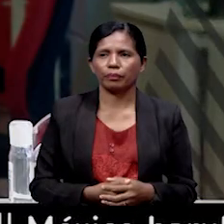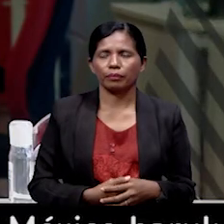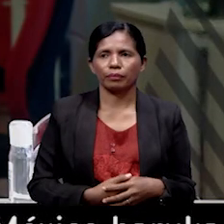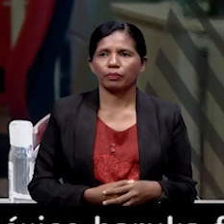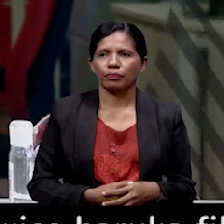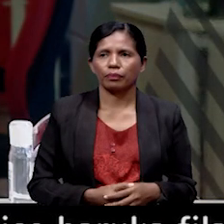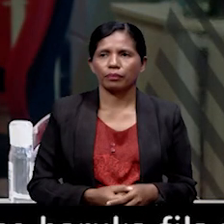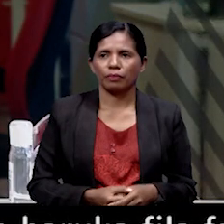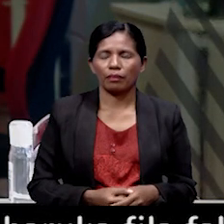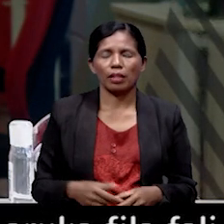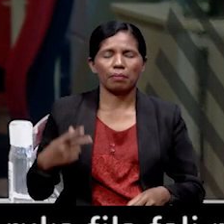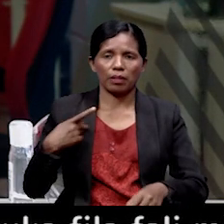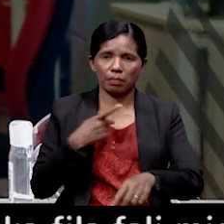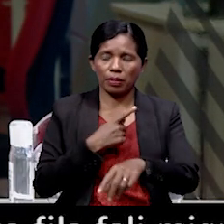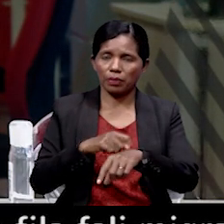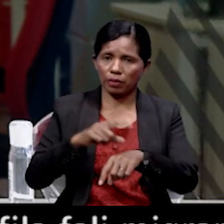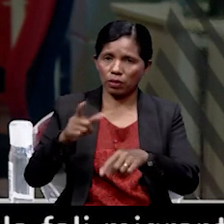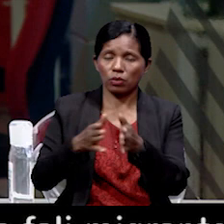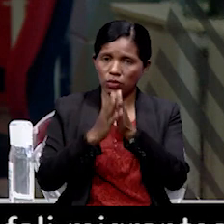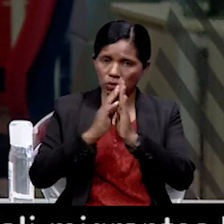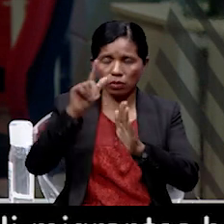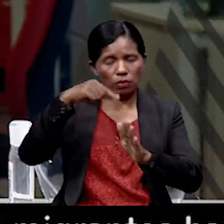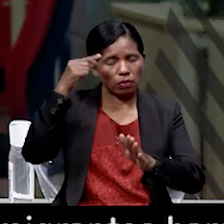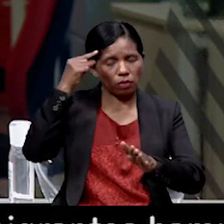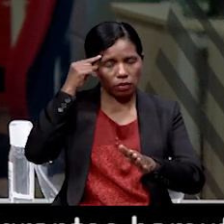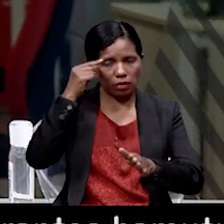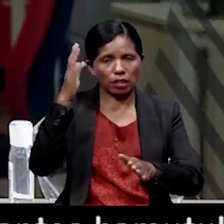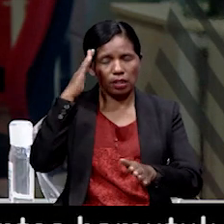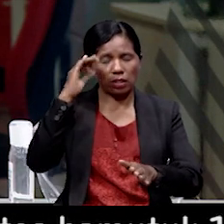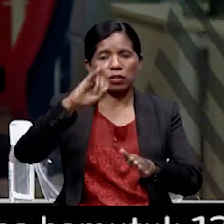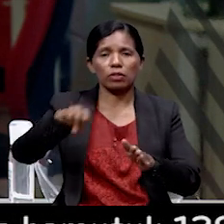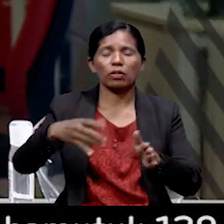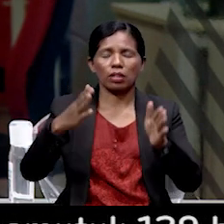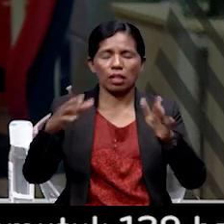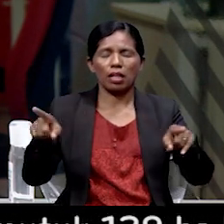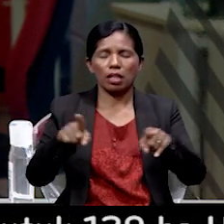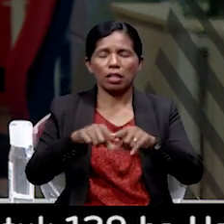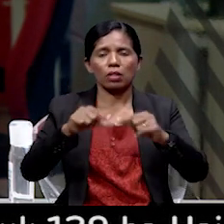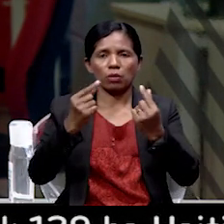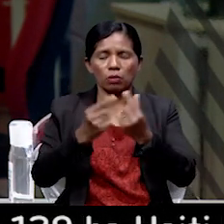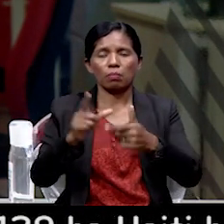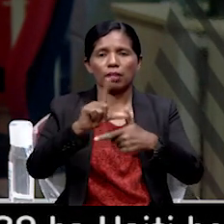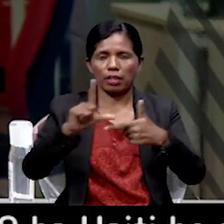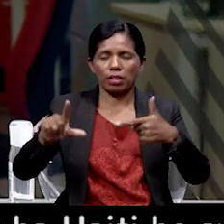O Parlamento Nacional, o governo reconhece jornalistas nessa equipa Linha Frente